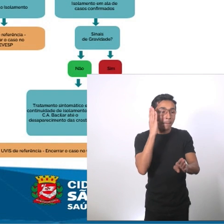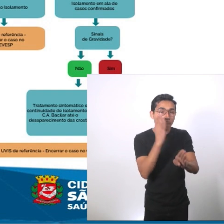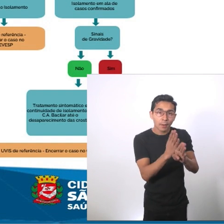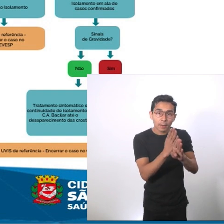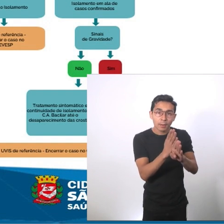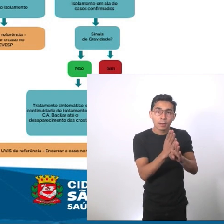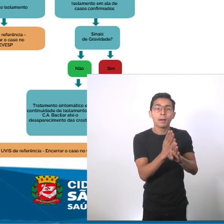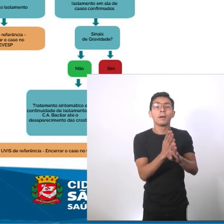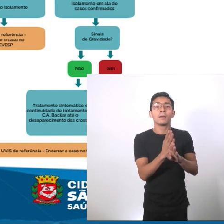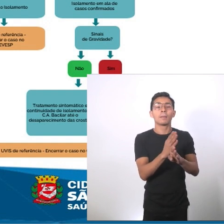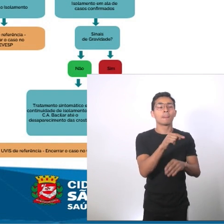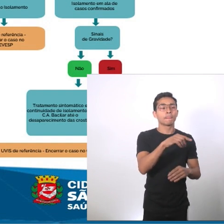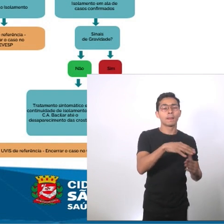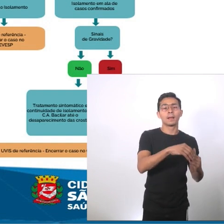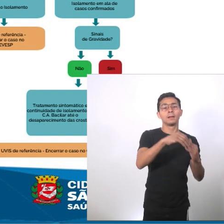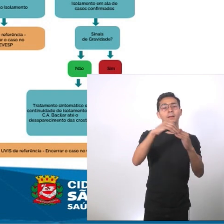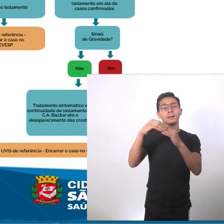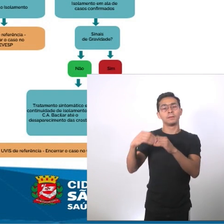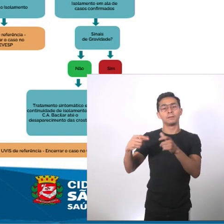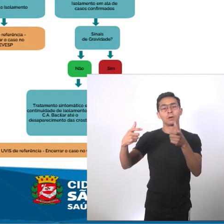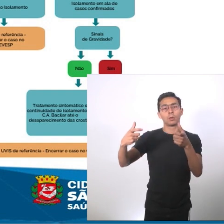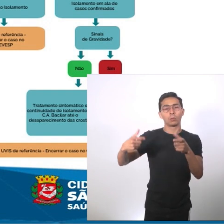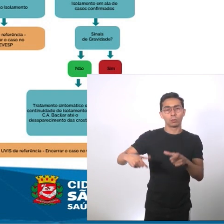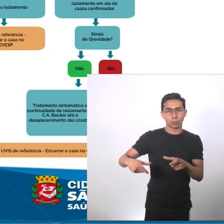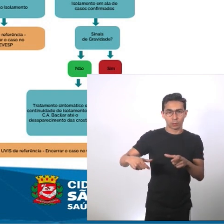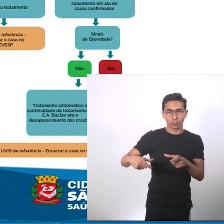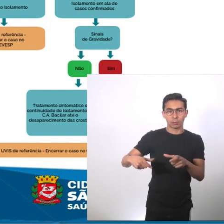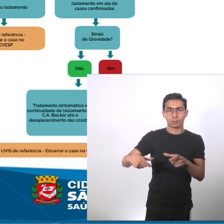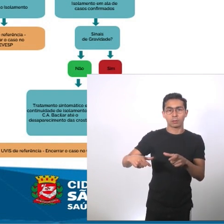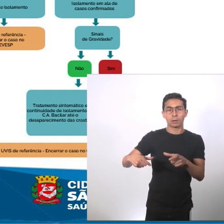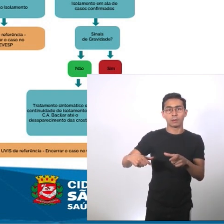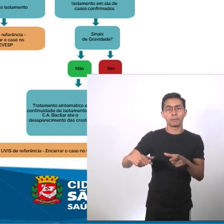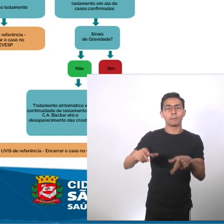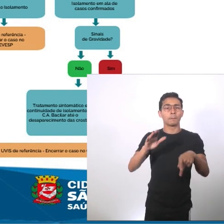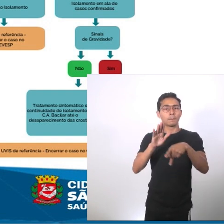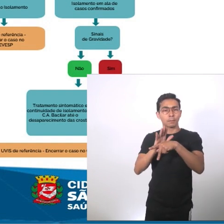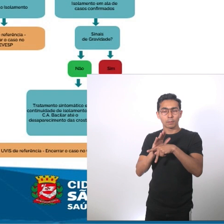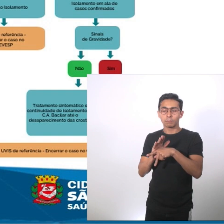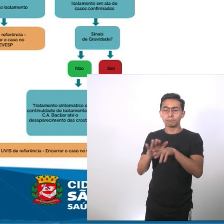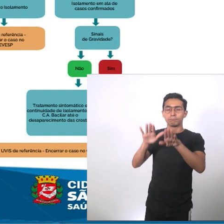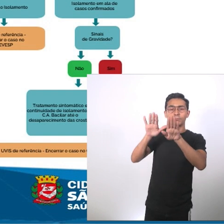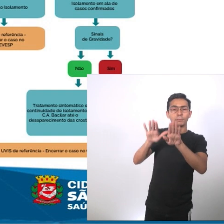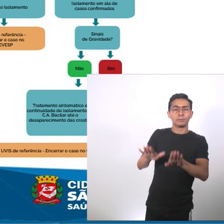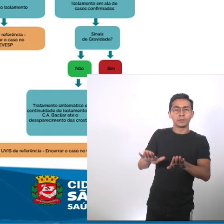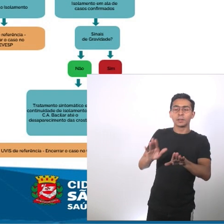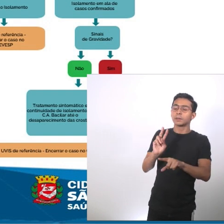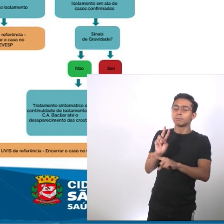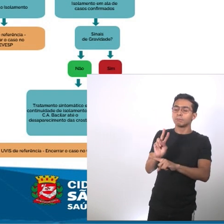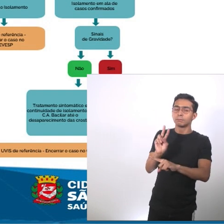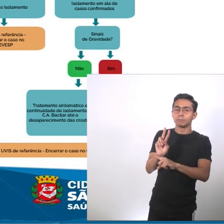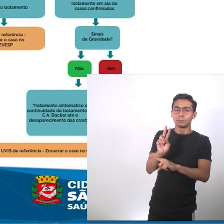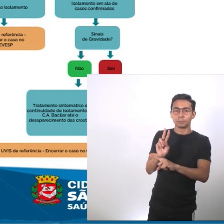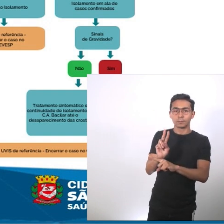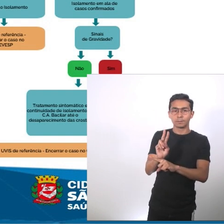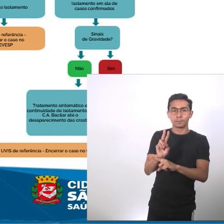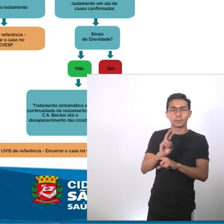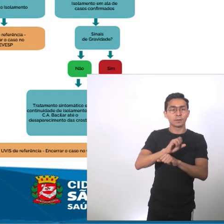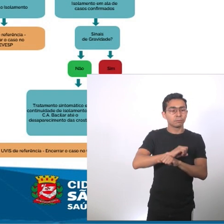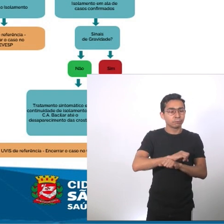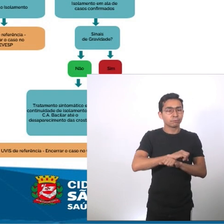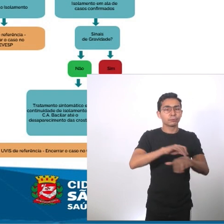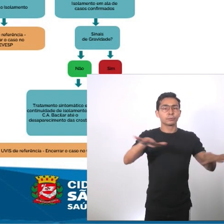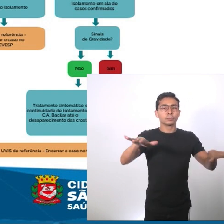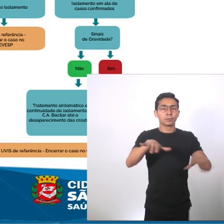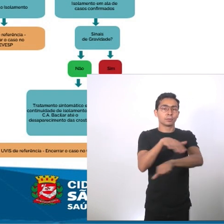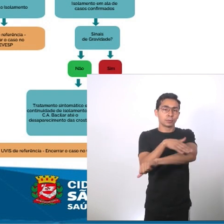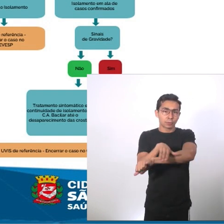separamos um local junto com o SMADS, para poder fazer o isolamento desse paciente e evitar a contaminação na população